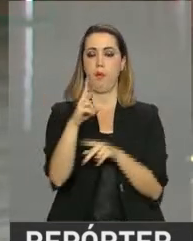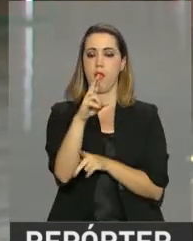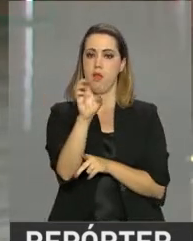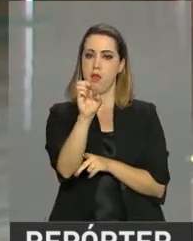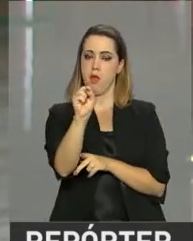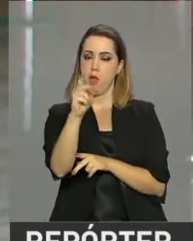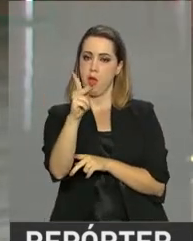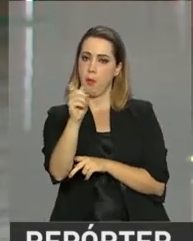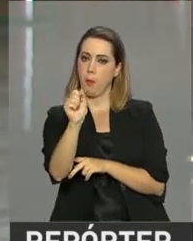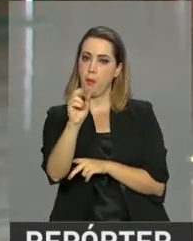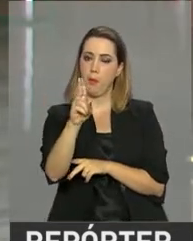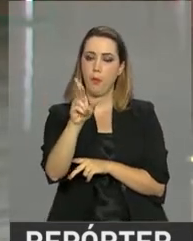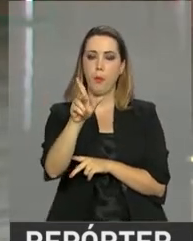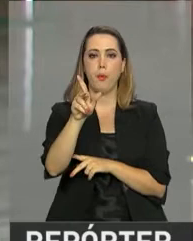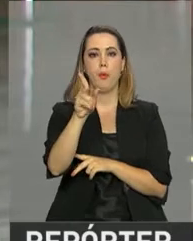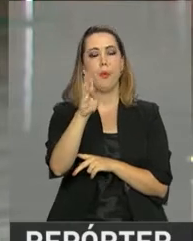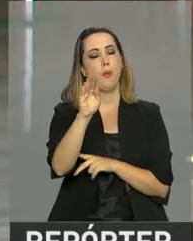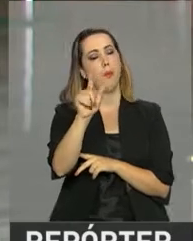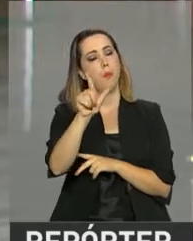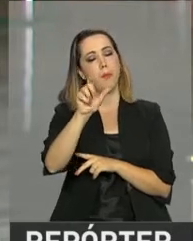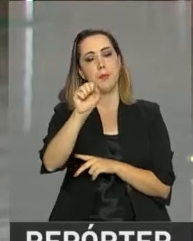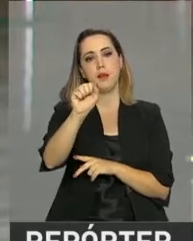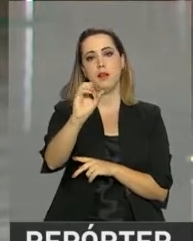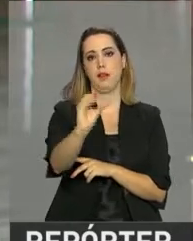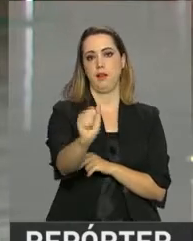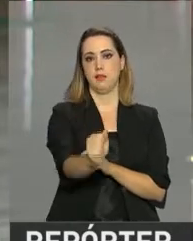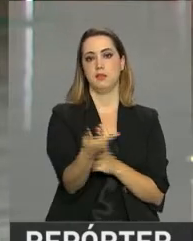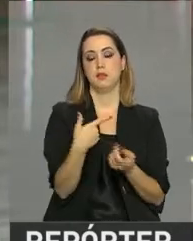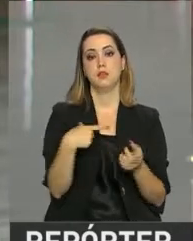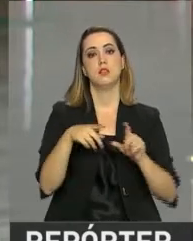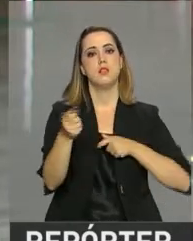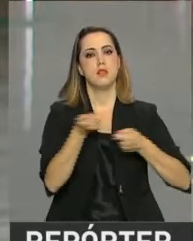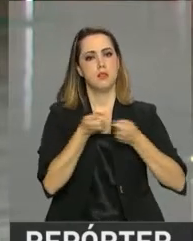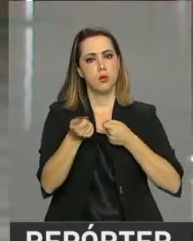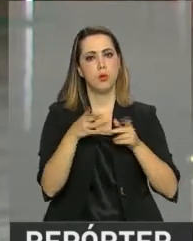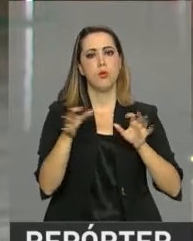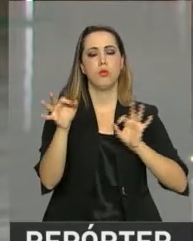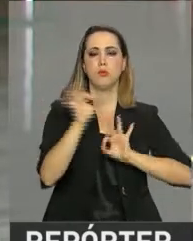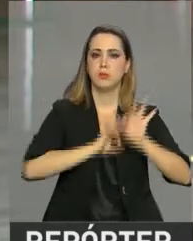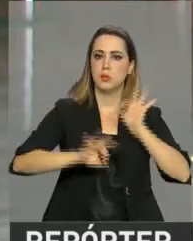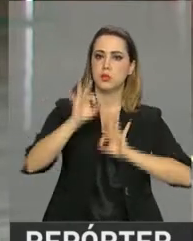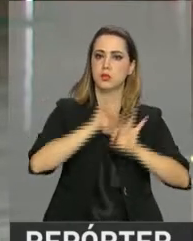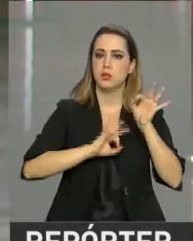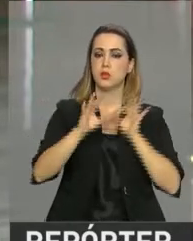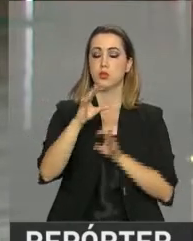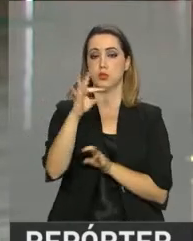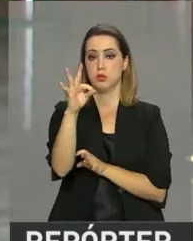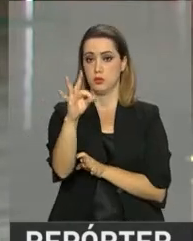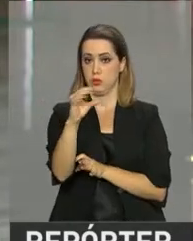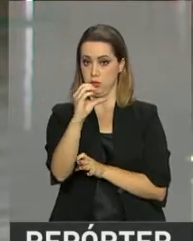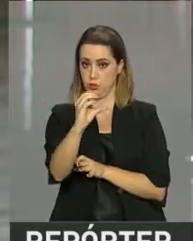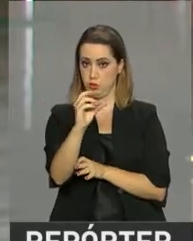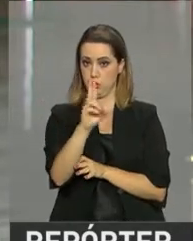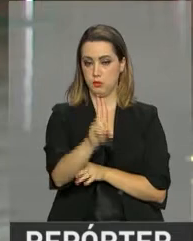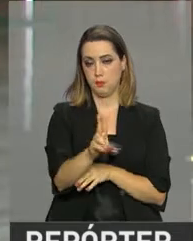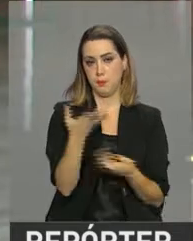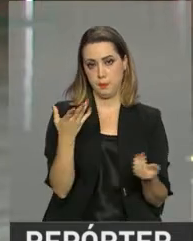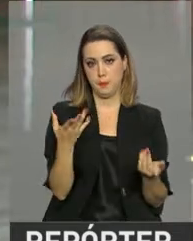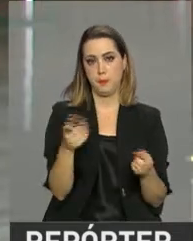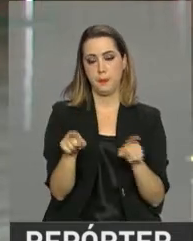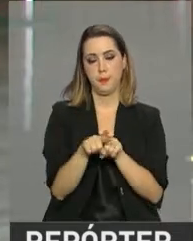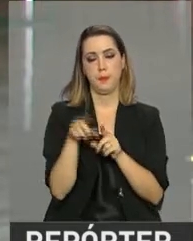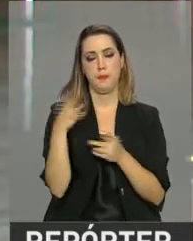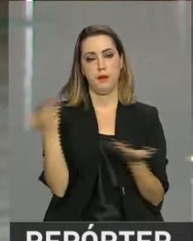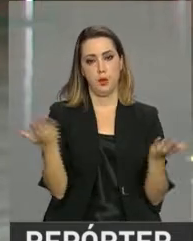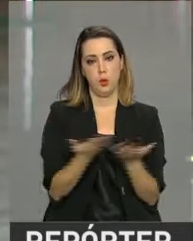responsáveis pela criação e regulamentação do tribunal de contas da união e nesta quarta-feira dia